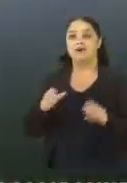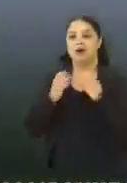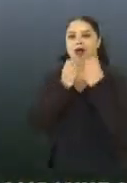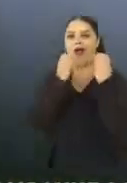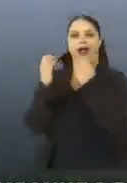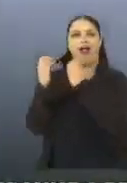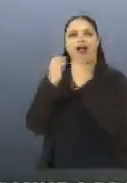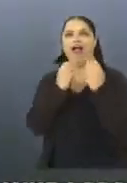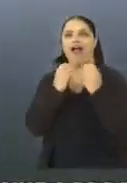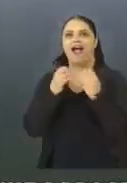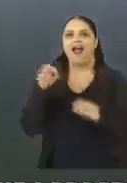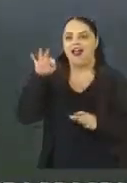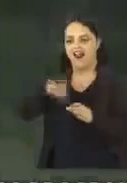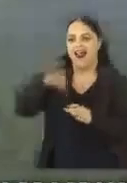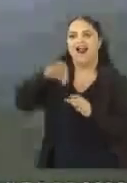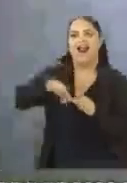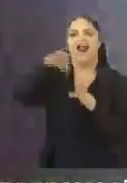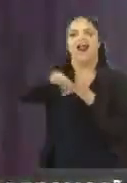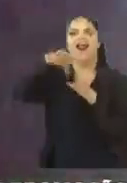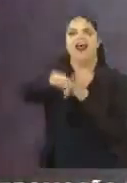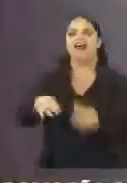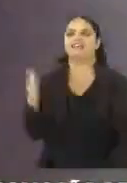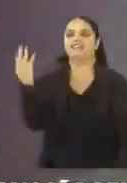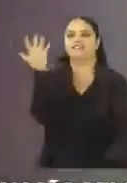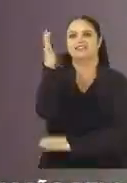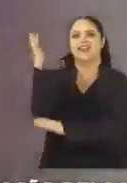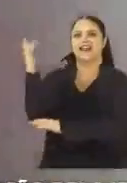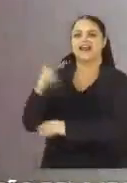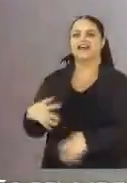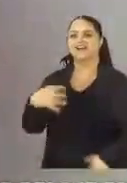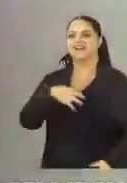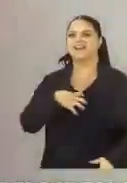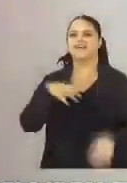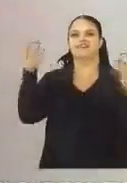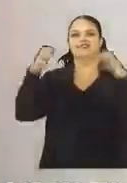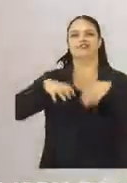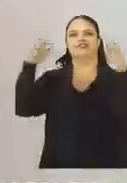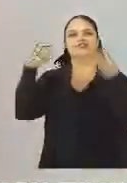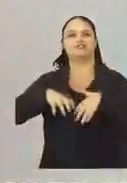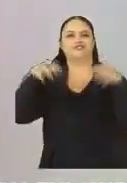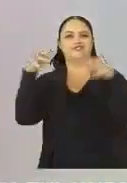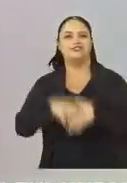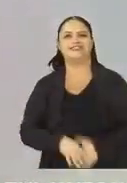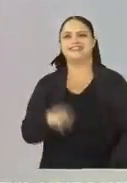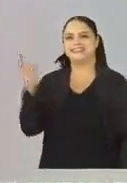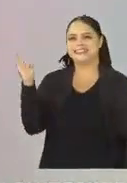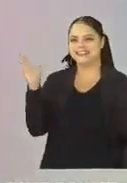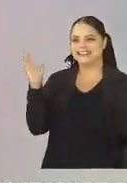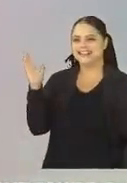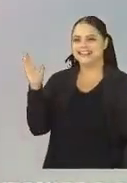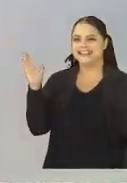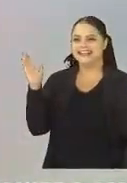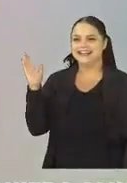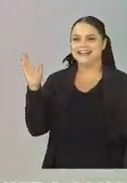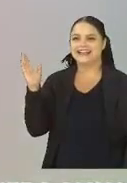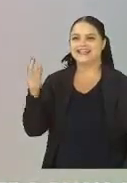aqui ó tá rica choveu graças a Deus